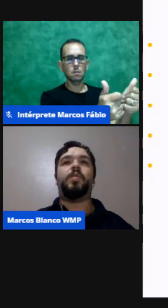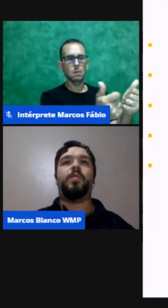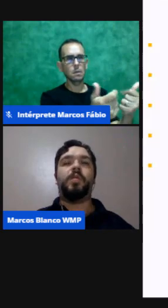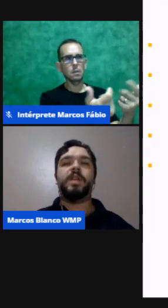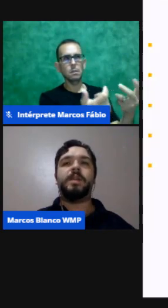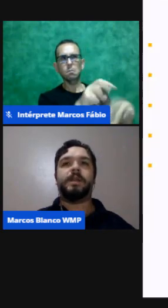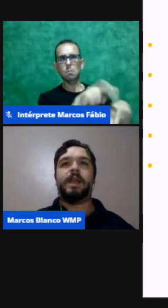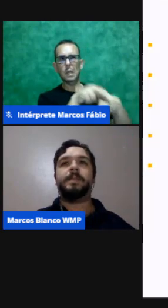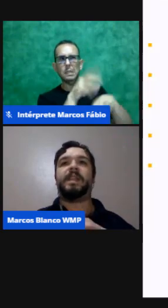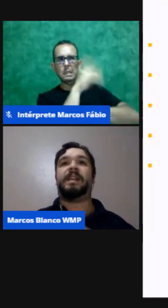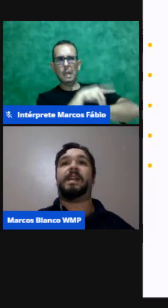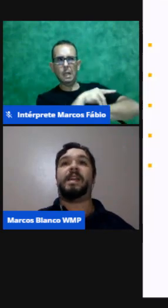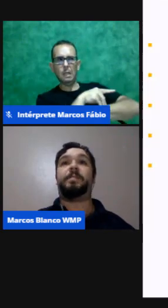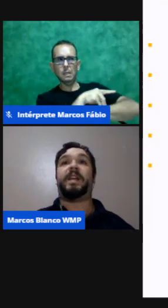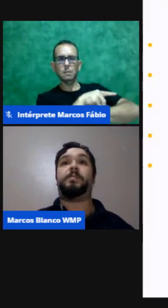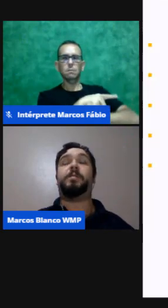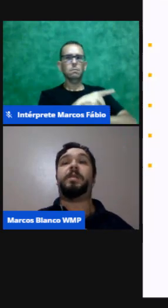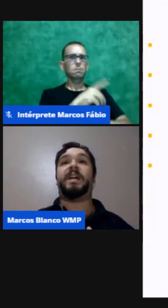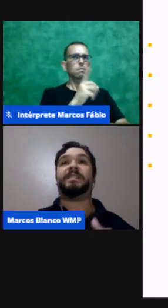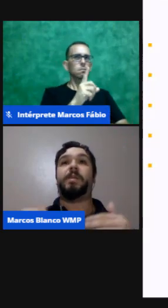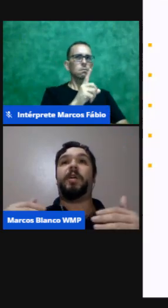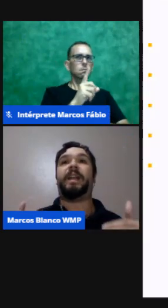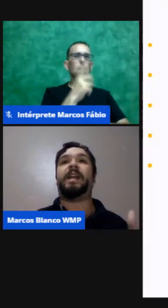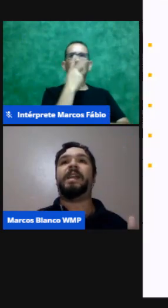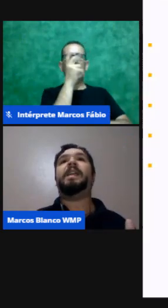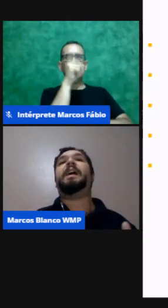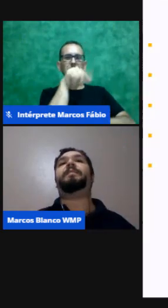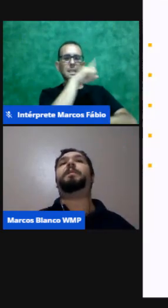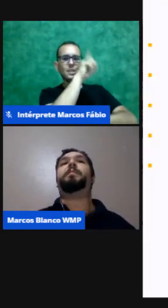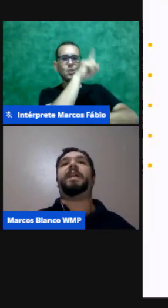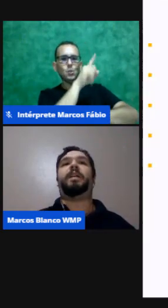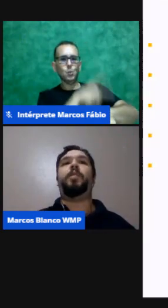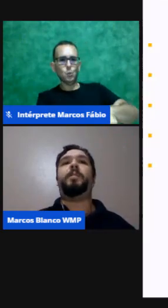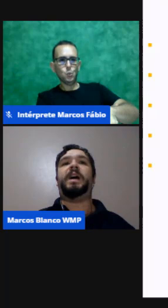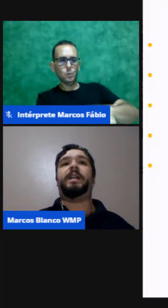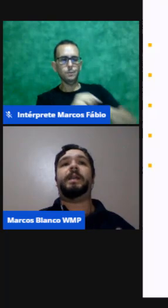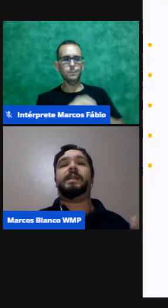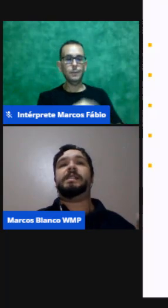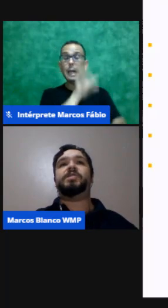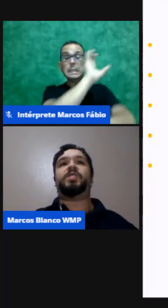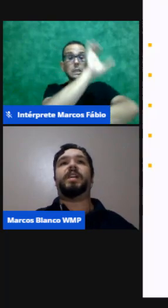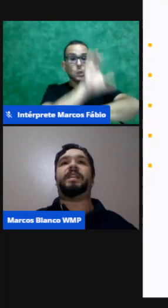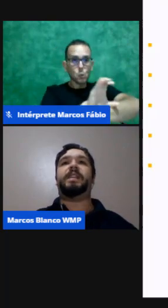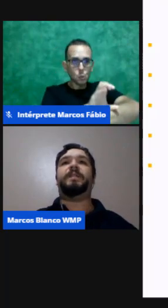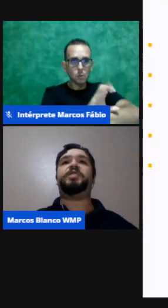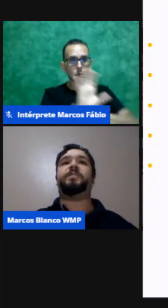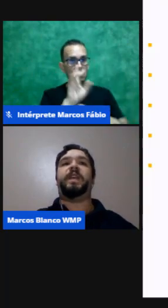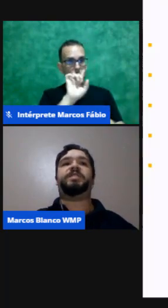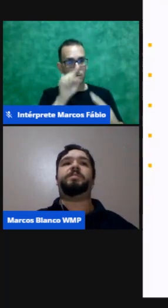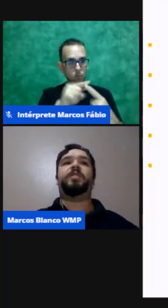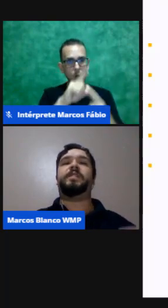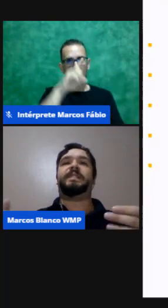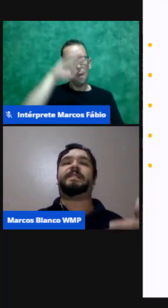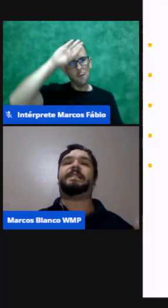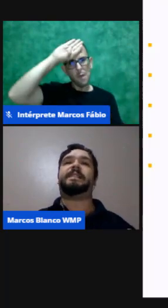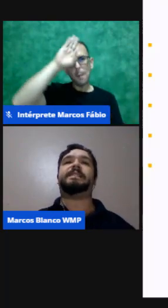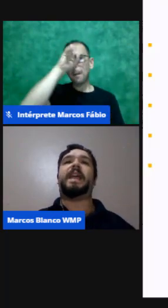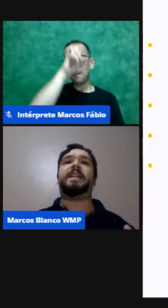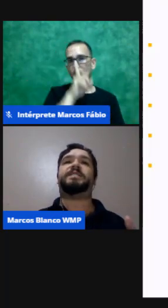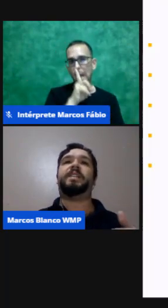dengue, zika, chikungunya, né? Na época a problemática maior era a febre amarela urbana, só que, infelizmente,